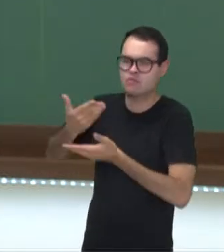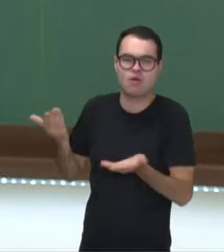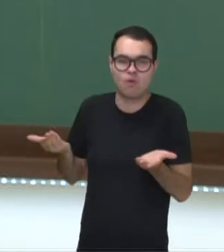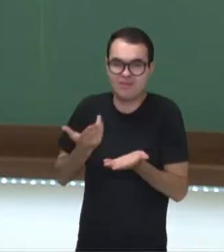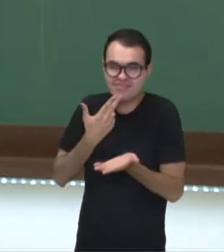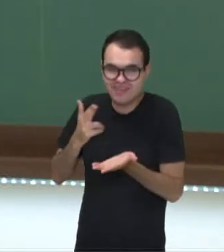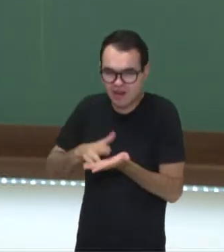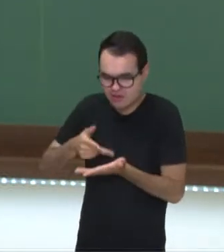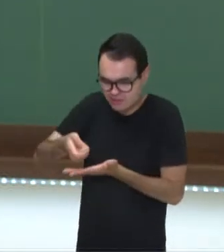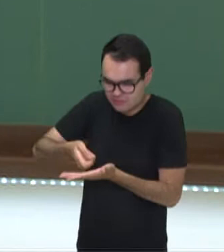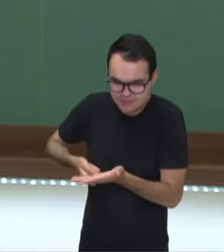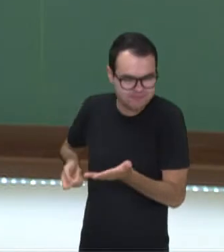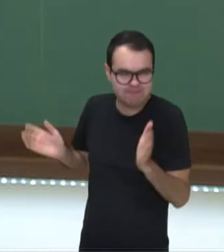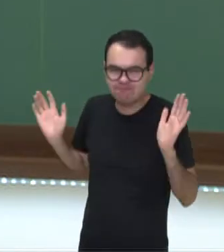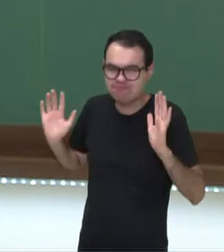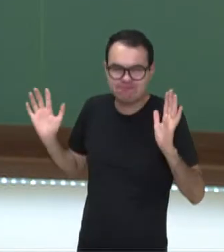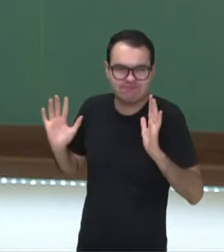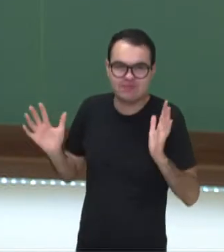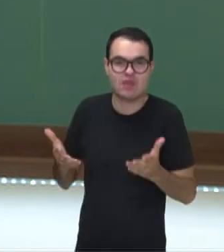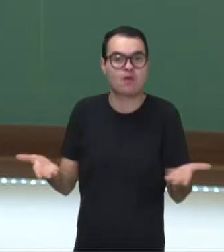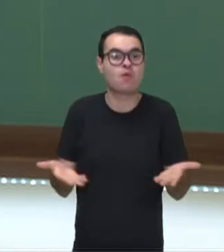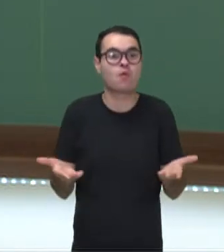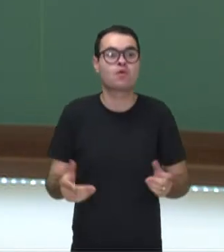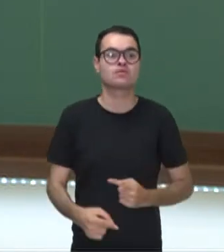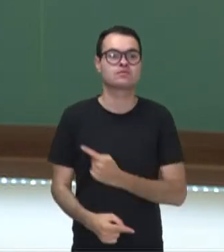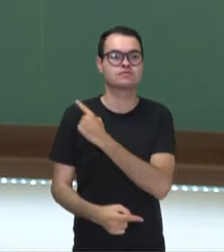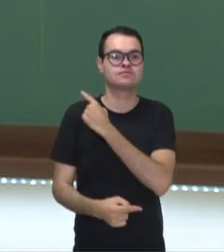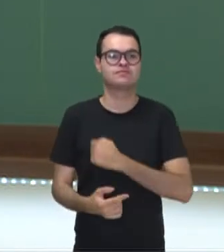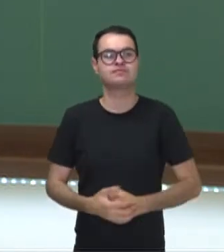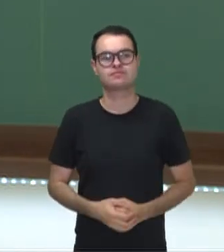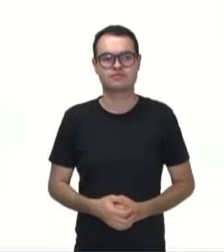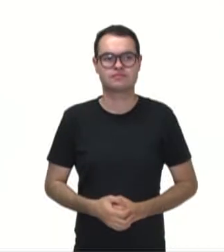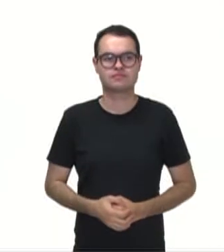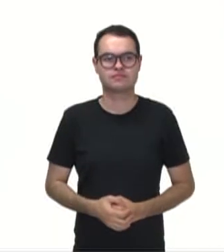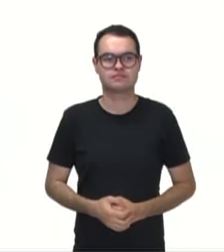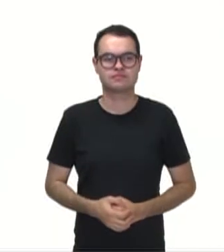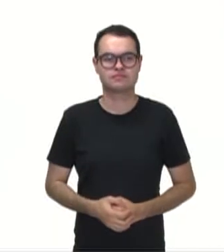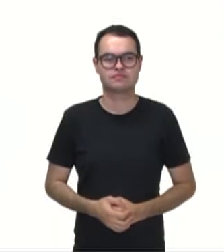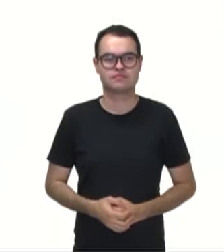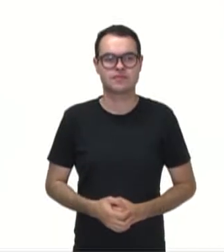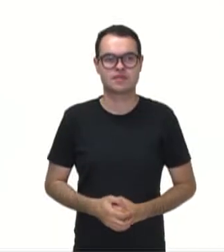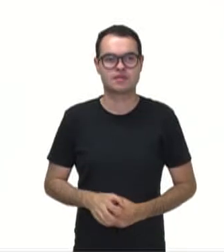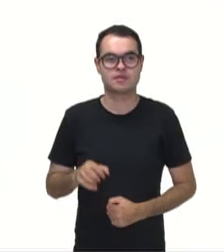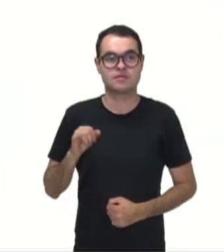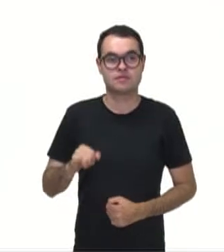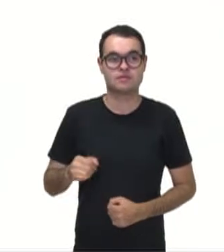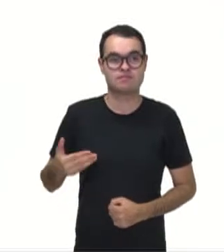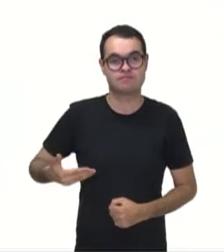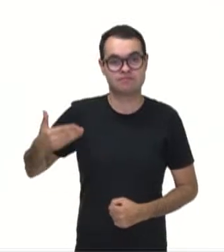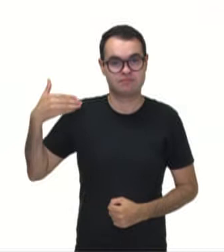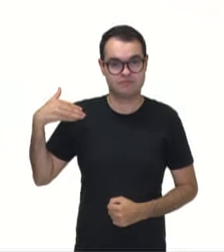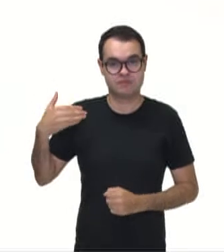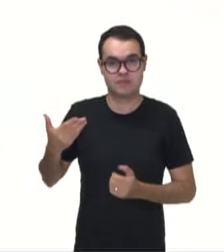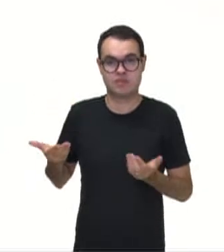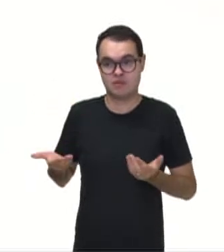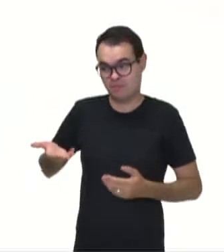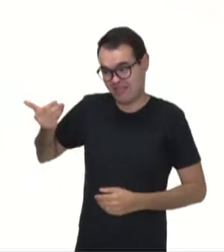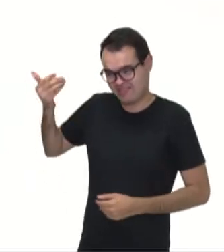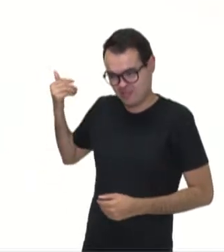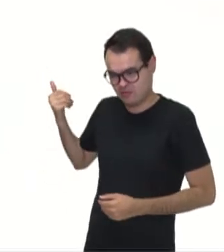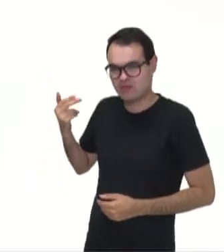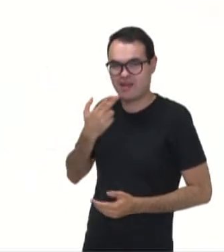hoje vamos a ver que é aqui. Se solíamos enviar cartas, hoje enviamos